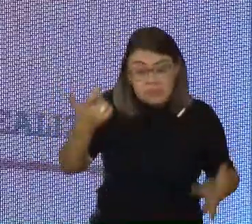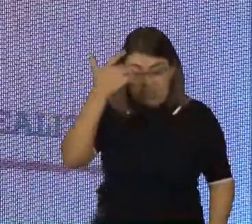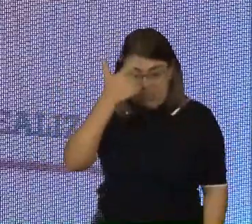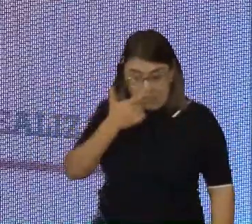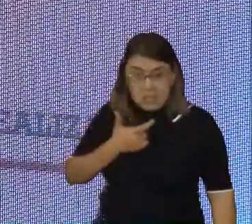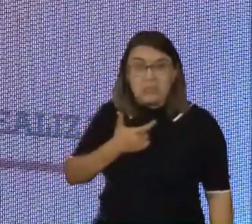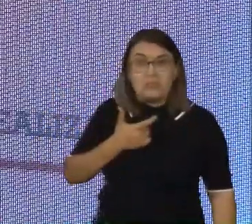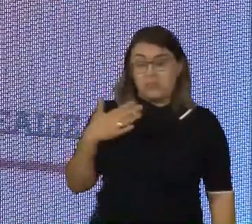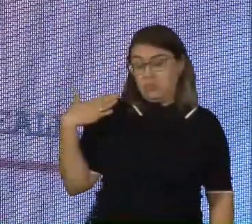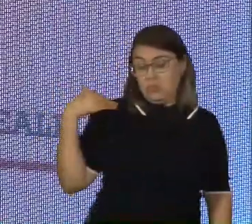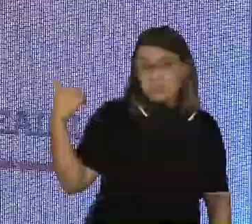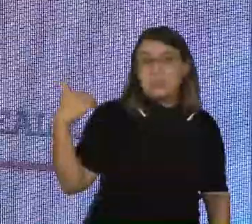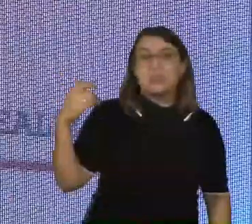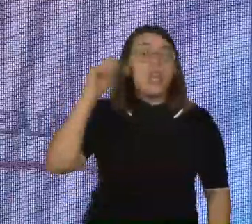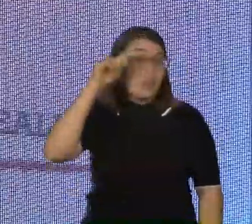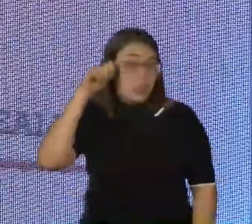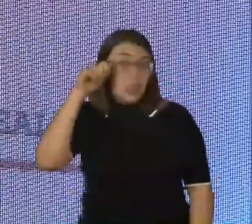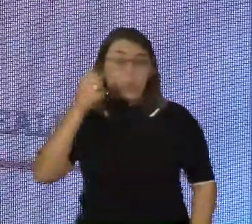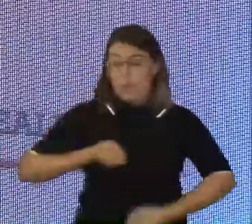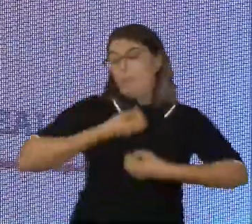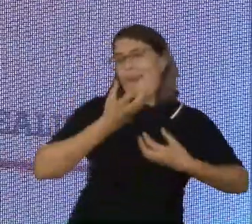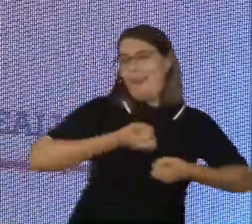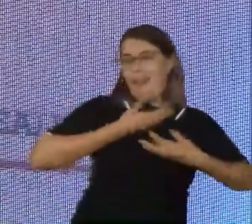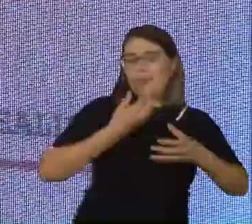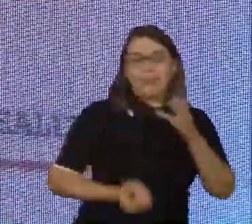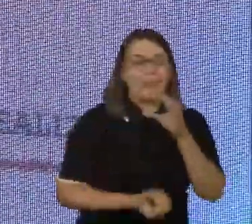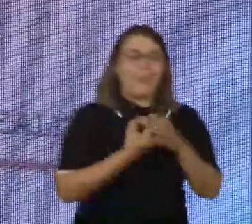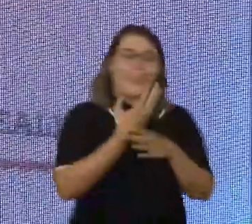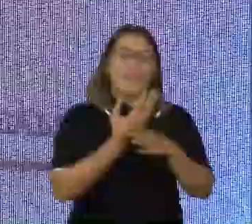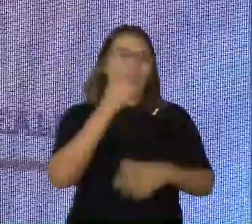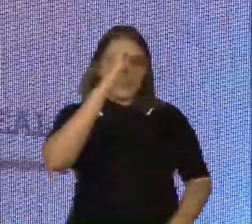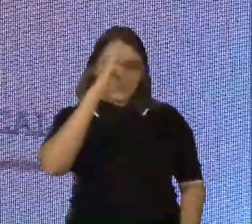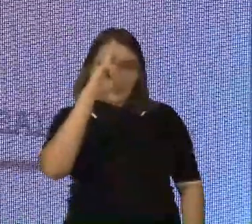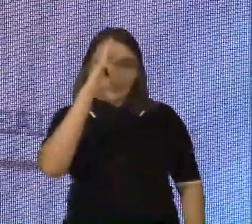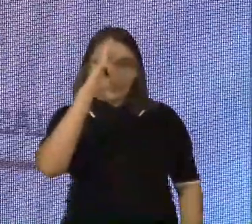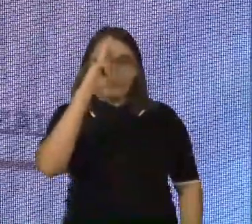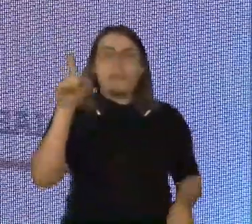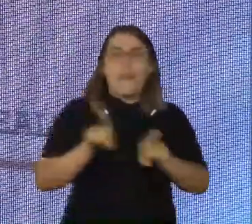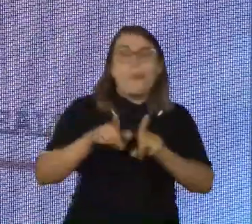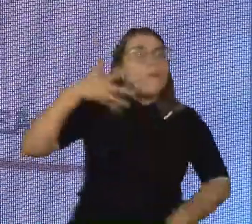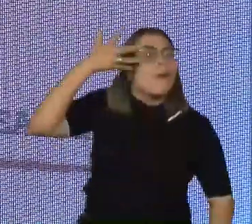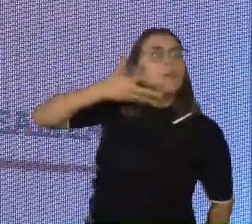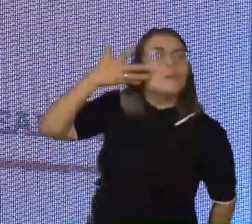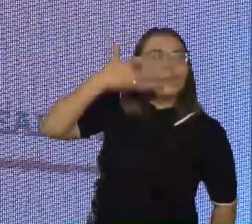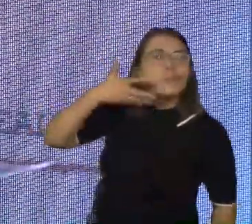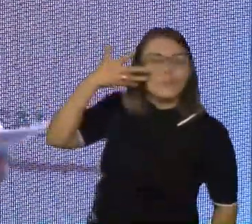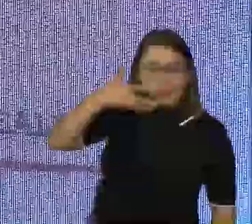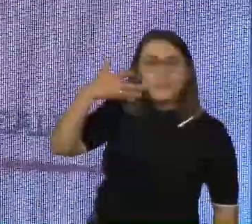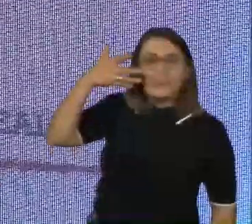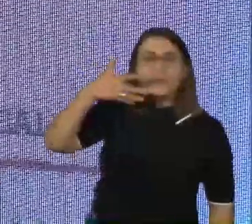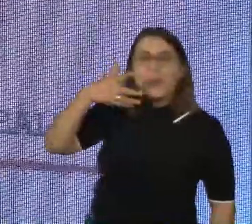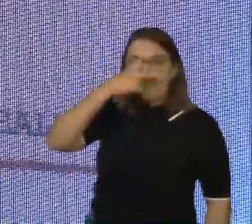Giovanni Venturini, ator, poeta, roteirista, dramaturgo, palestrante e pessoa